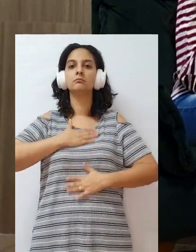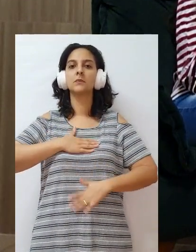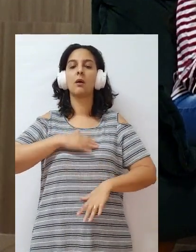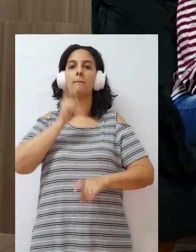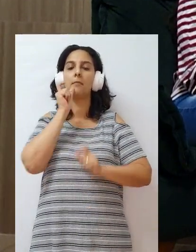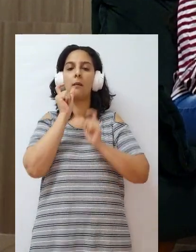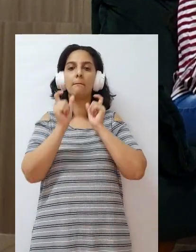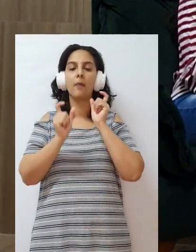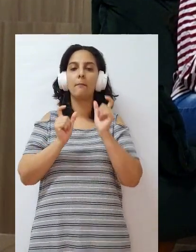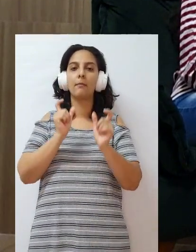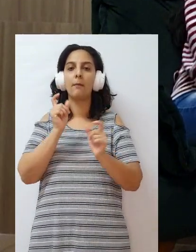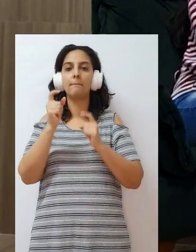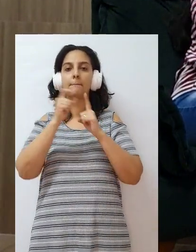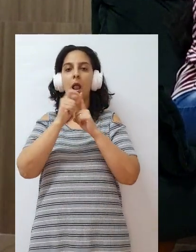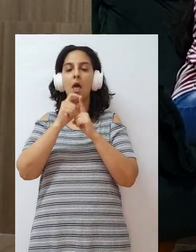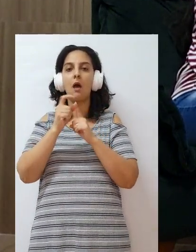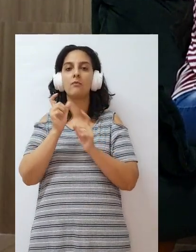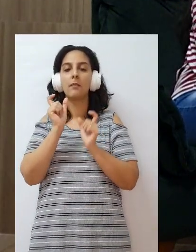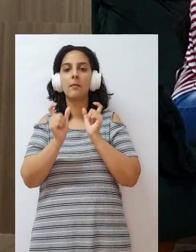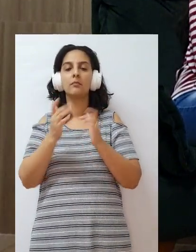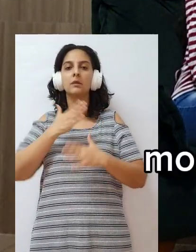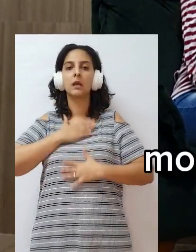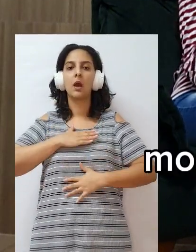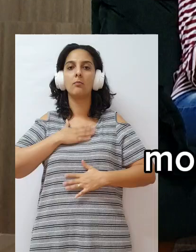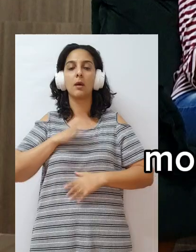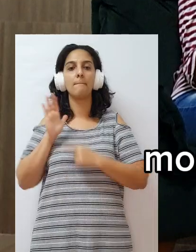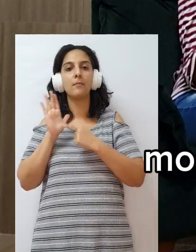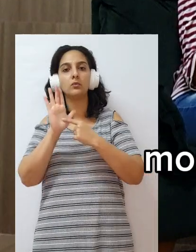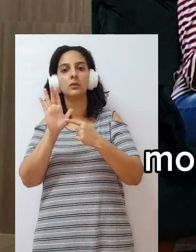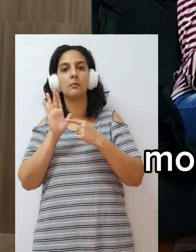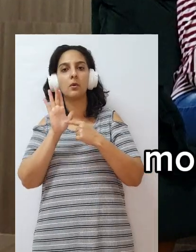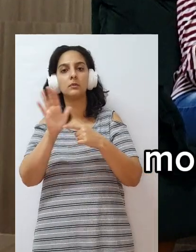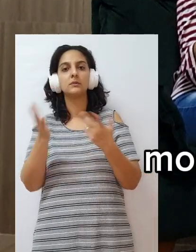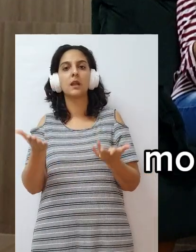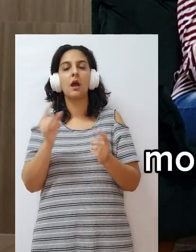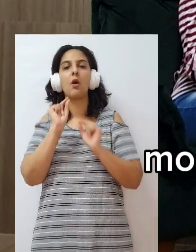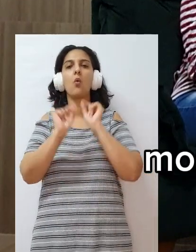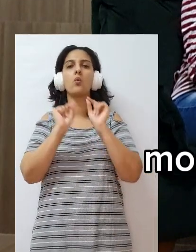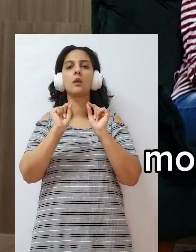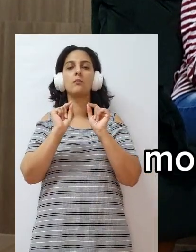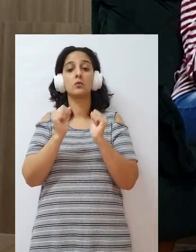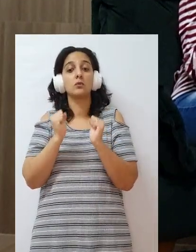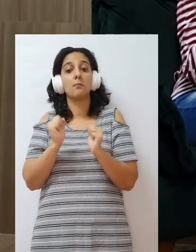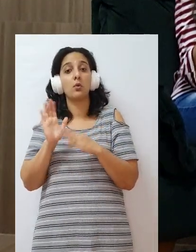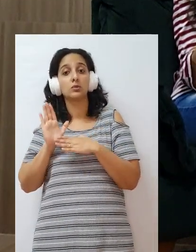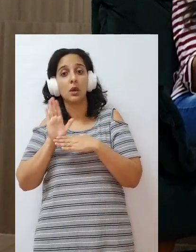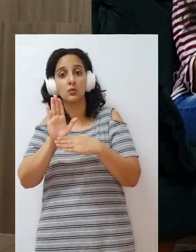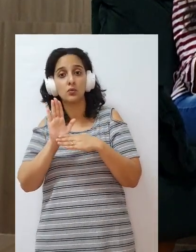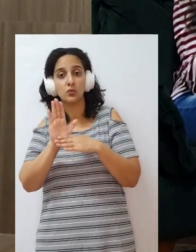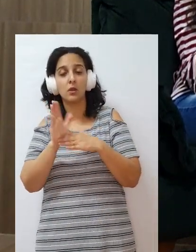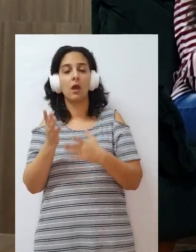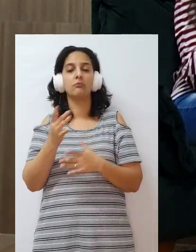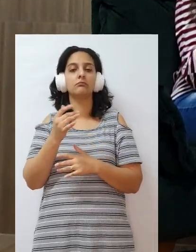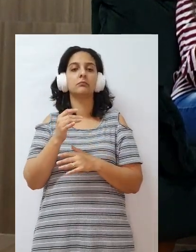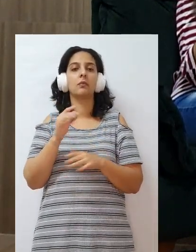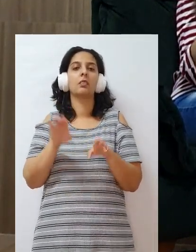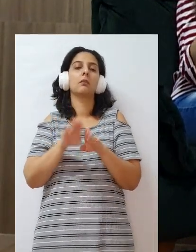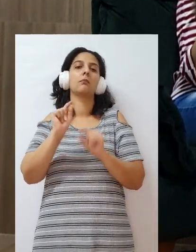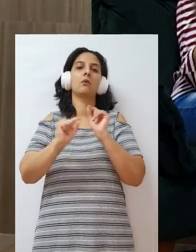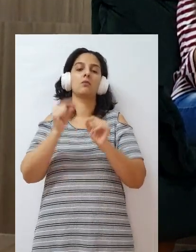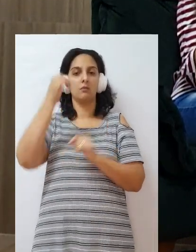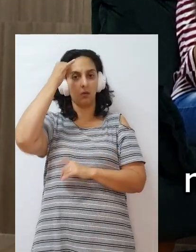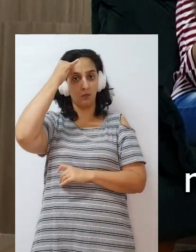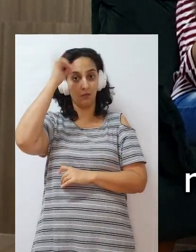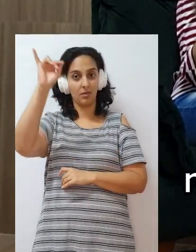com paciência, mostrando para o seu paciente que você está ali para ajudá-lo. Evitar termos técnicos, né, para que o